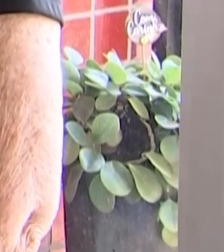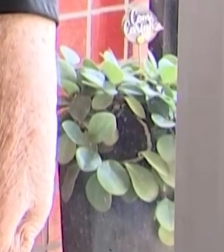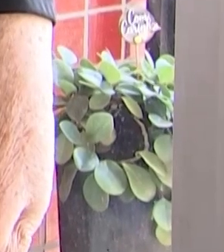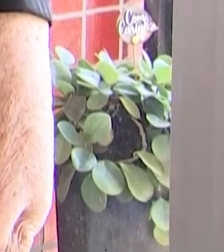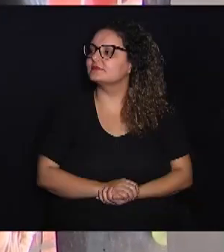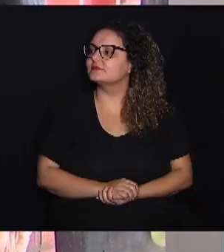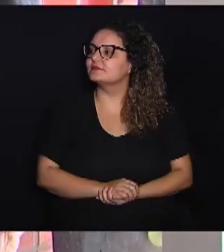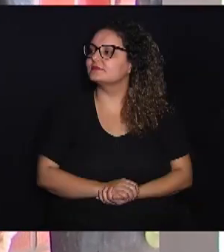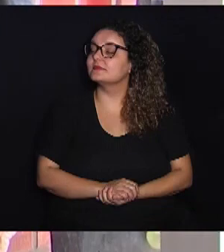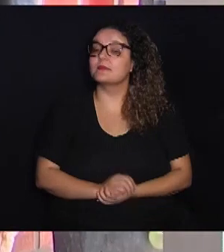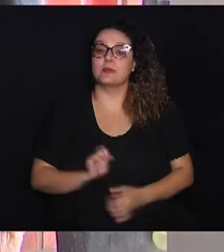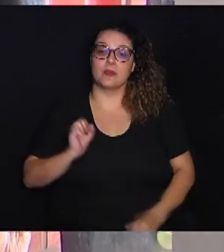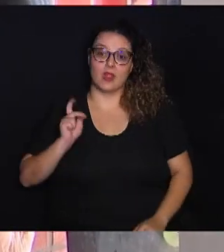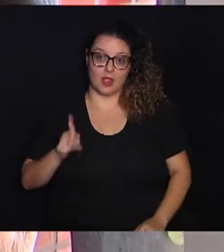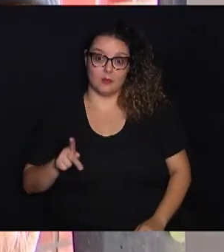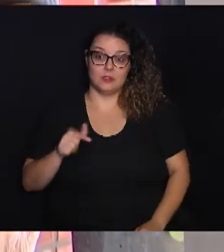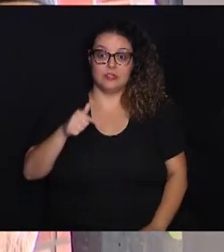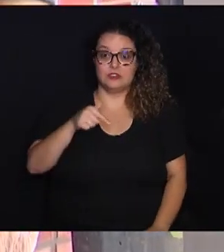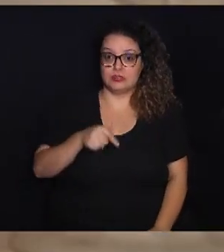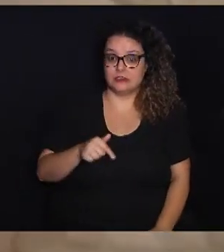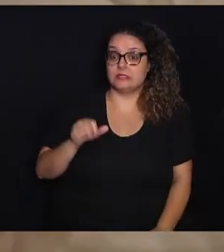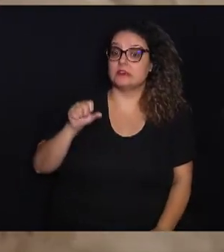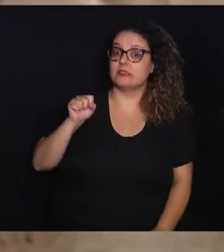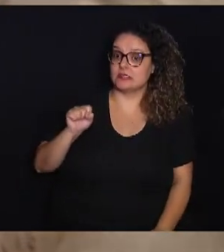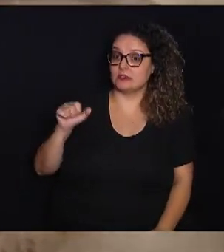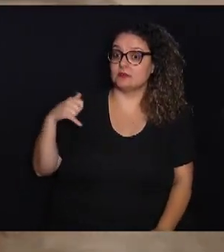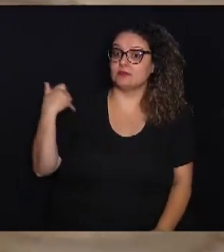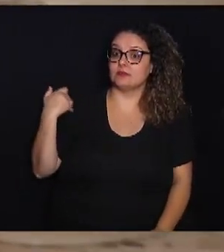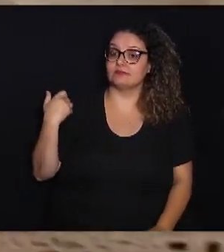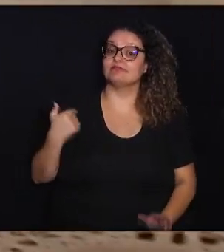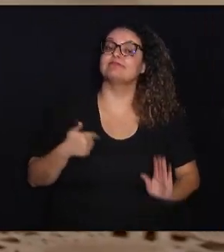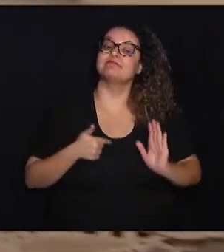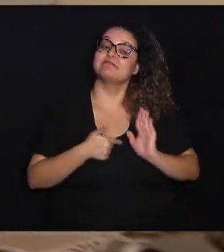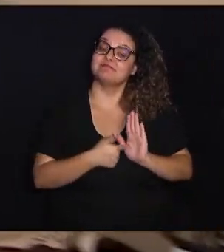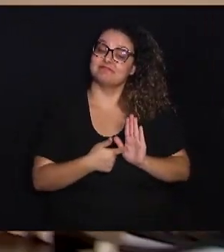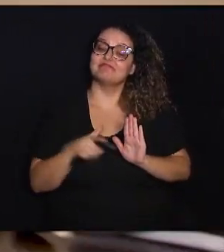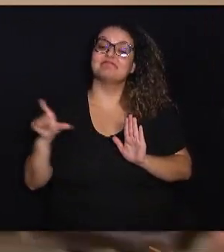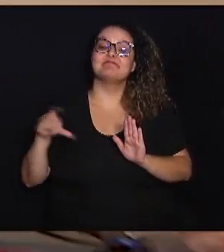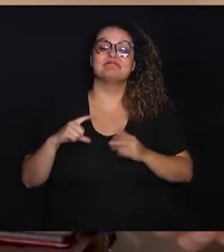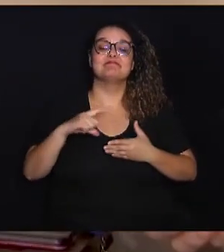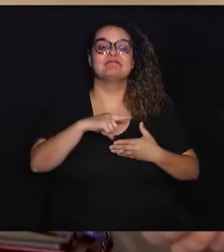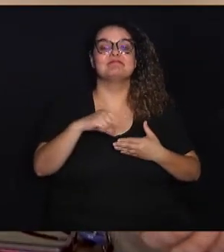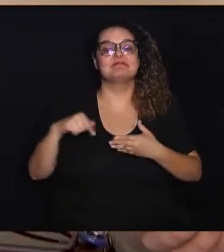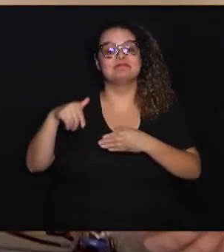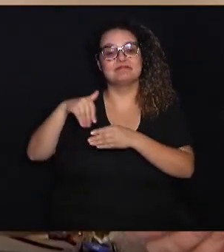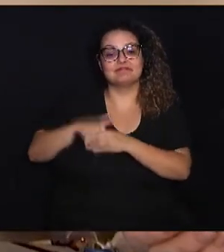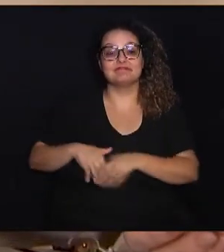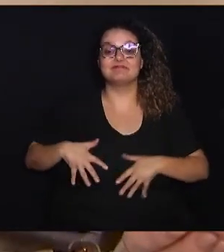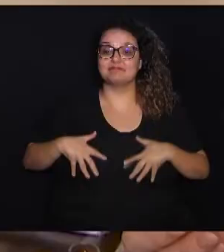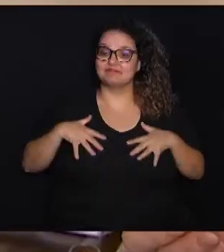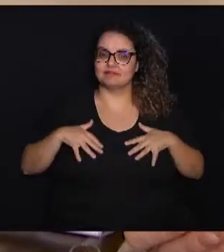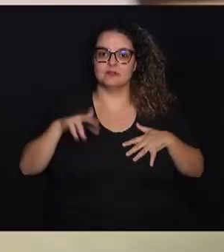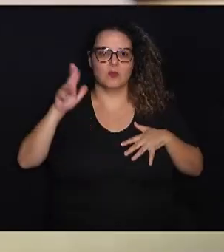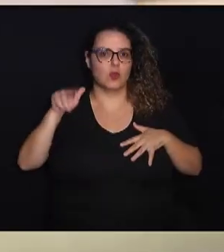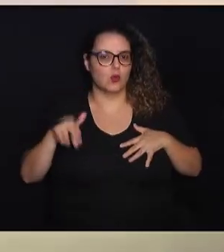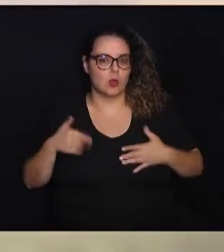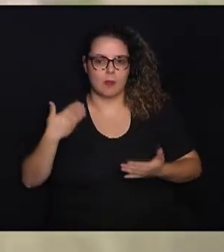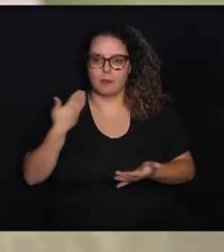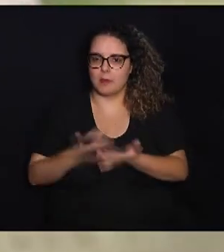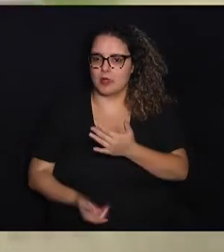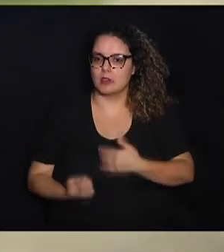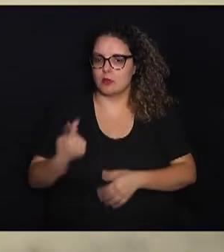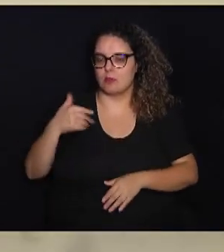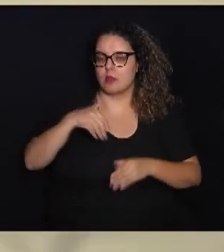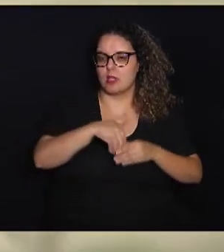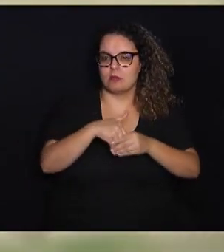A aposentada de 78 anos exibe o título com orgulho. Nunca perdeu uma eleição. No